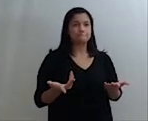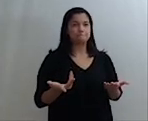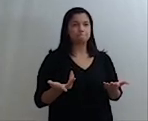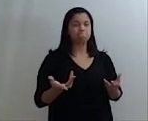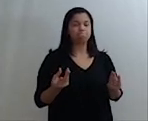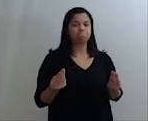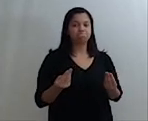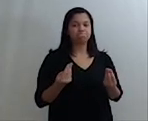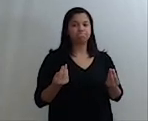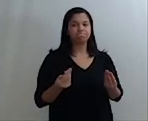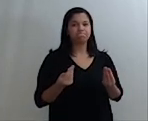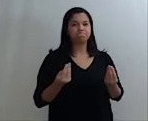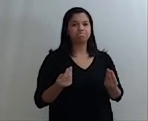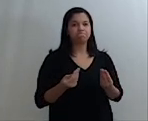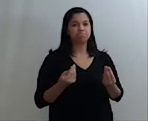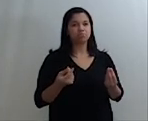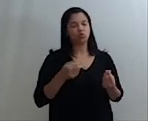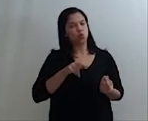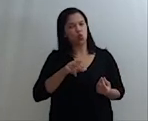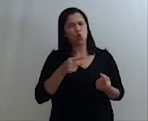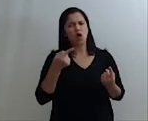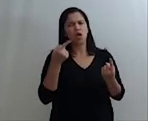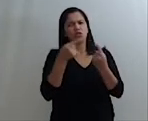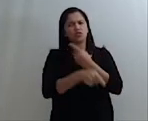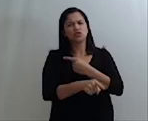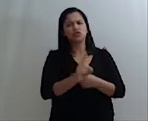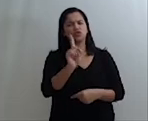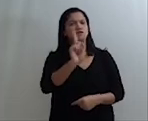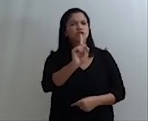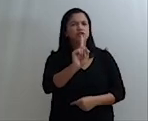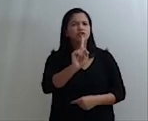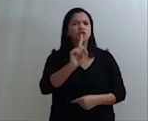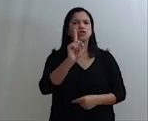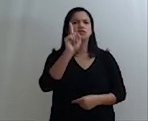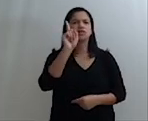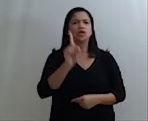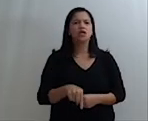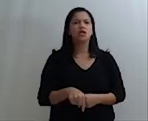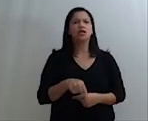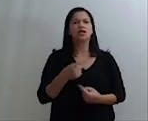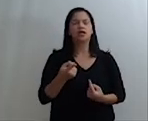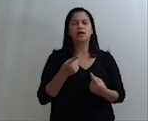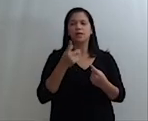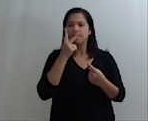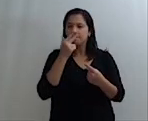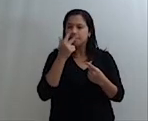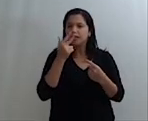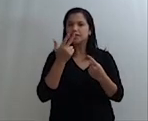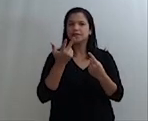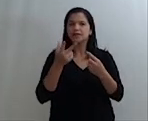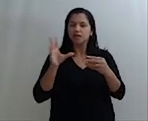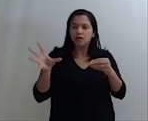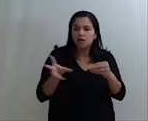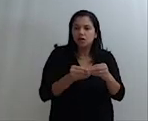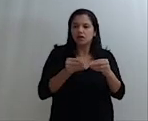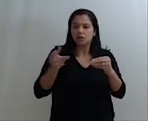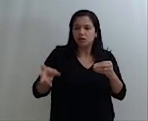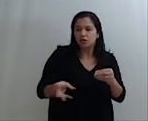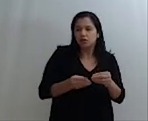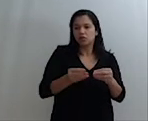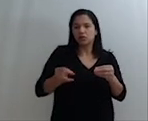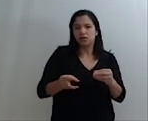uma divergência mas acho que seria interessante consultar com com a crescim ou esclarecimentos do ministro nef